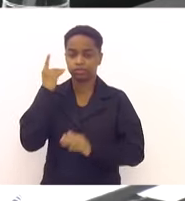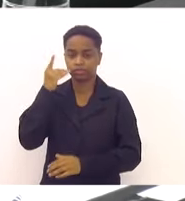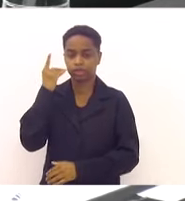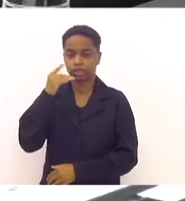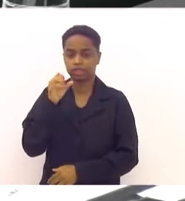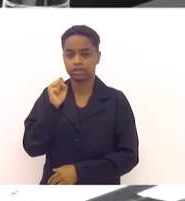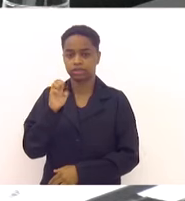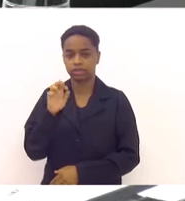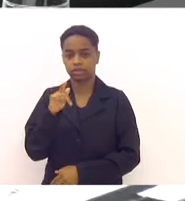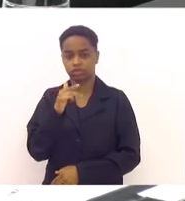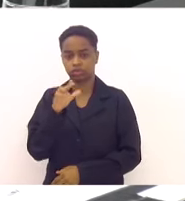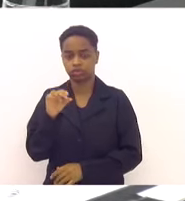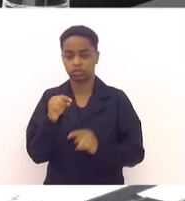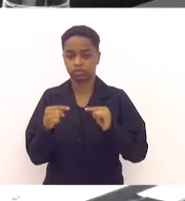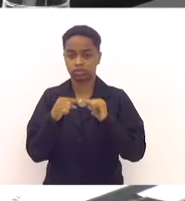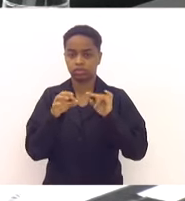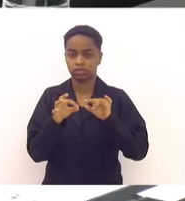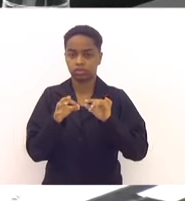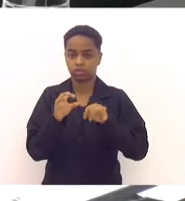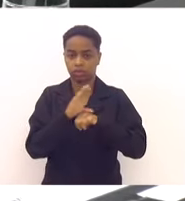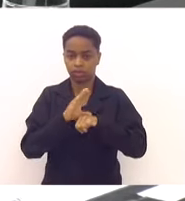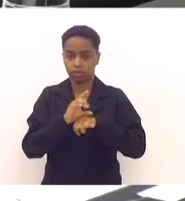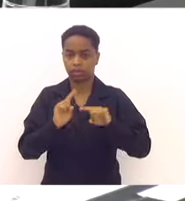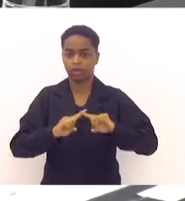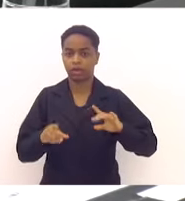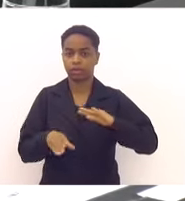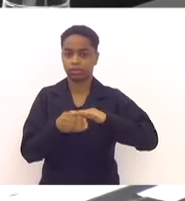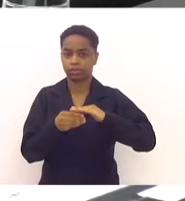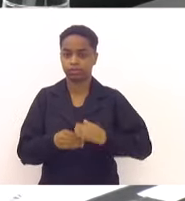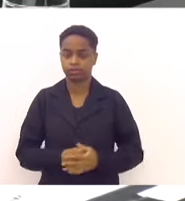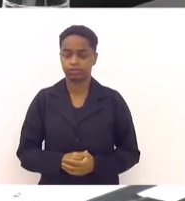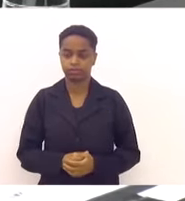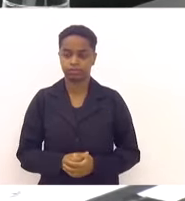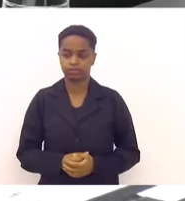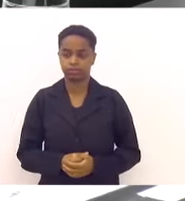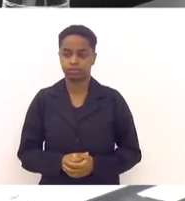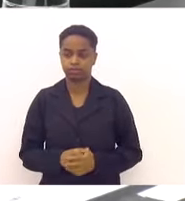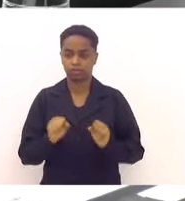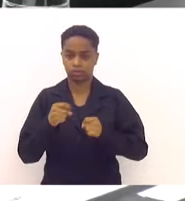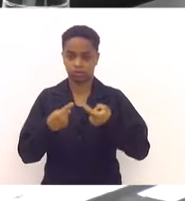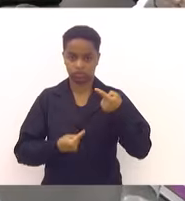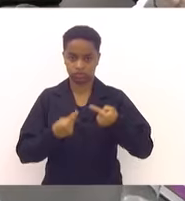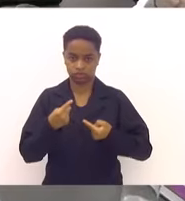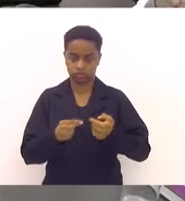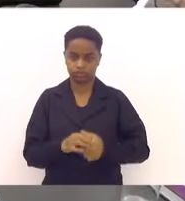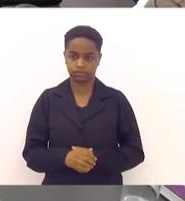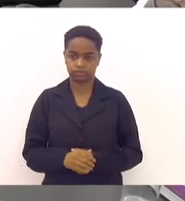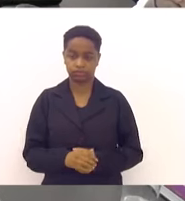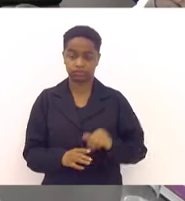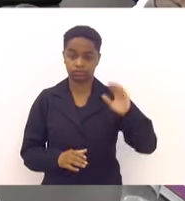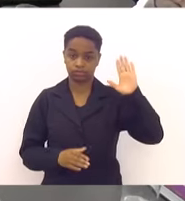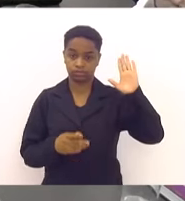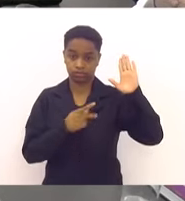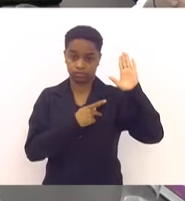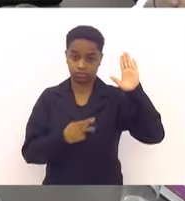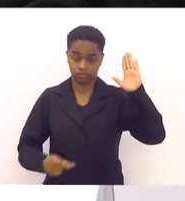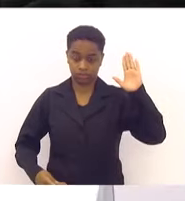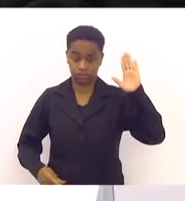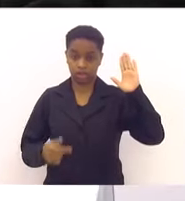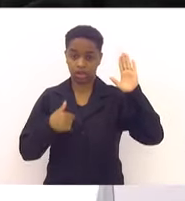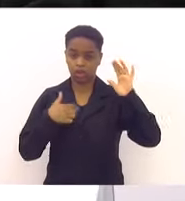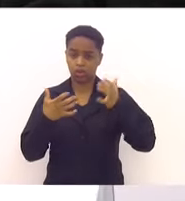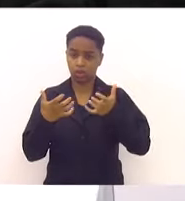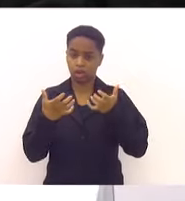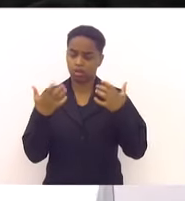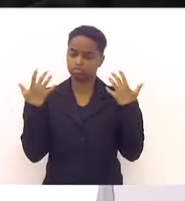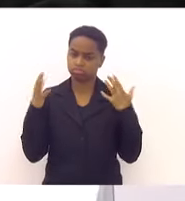é pela constitucionalidade com emenda. Em discussão. Senhor presidente, eu queria aqui